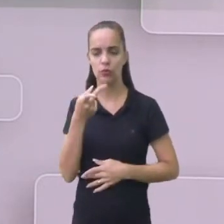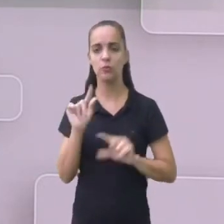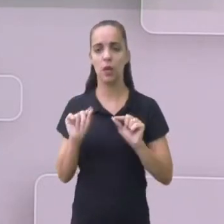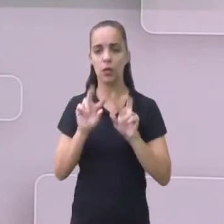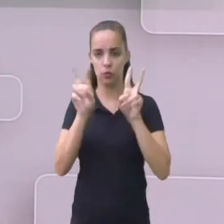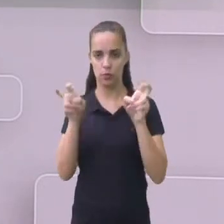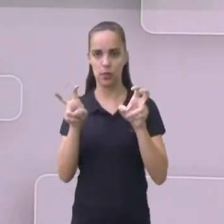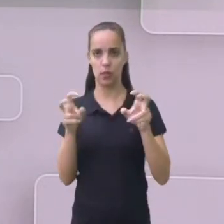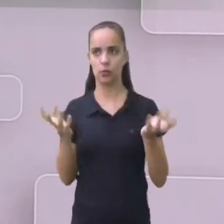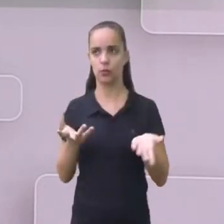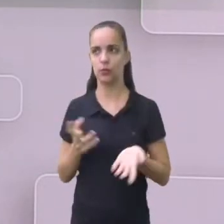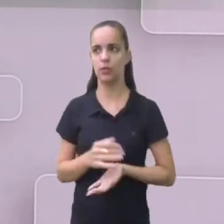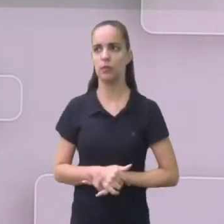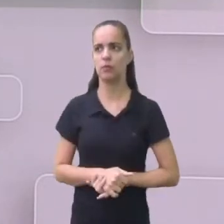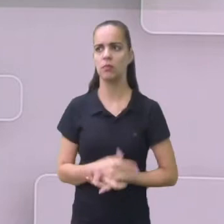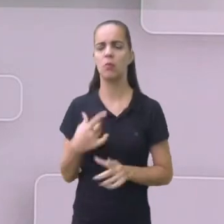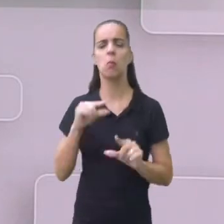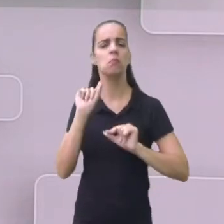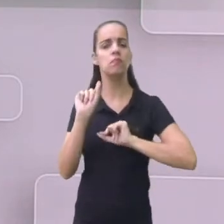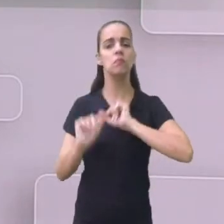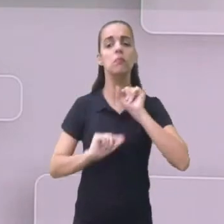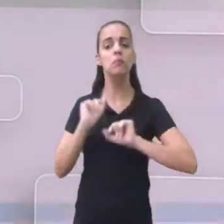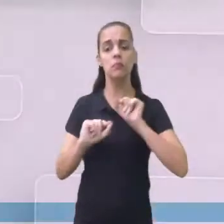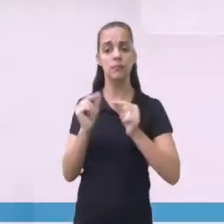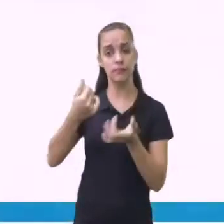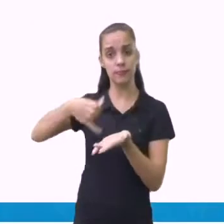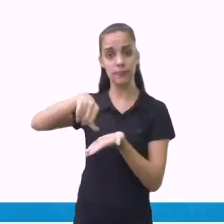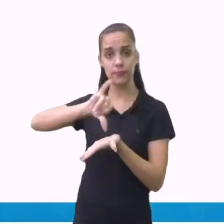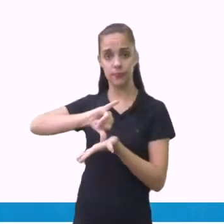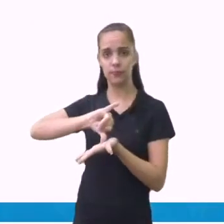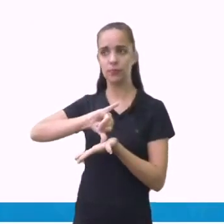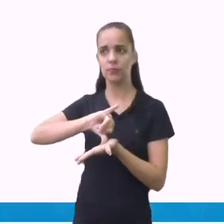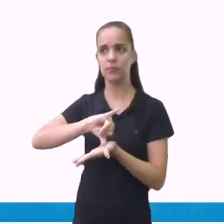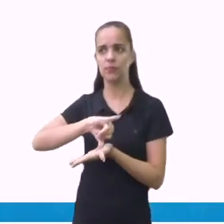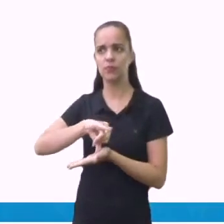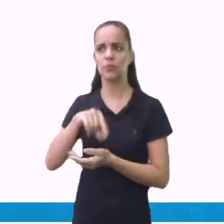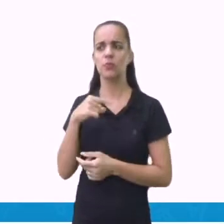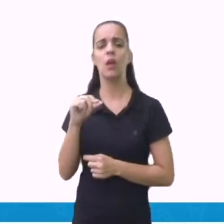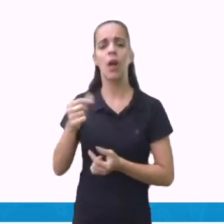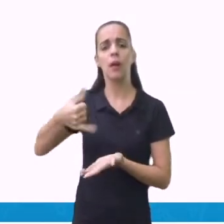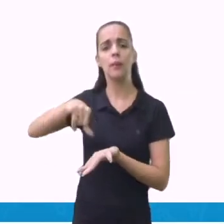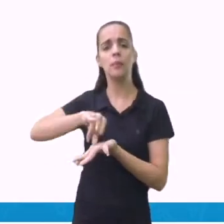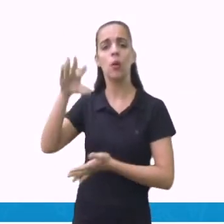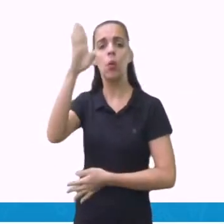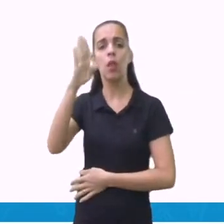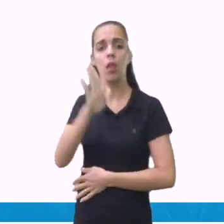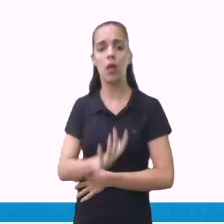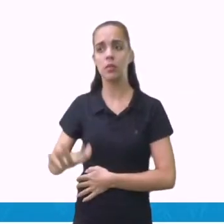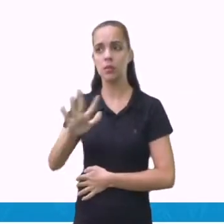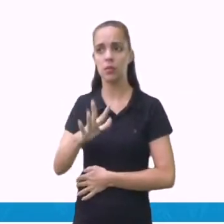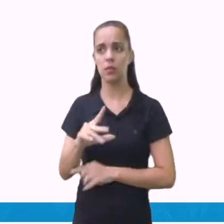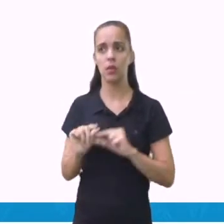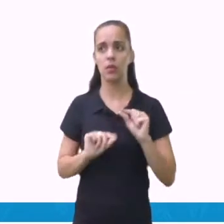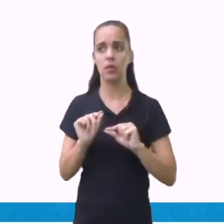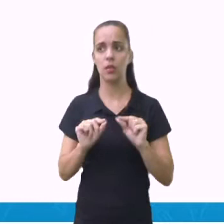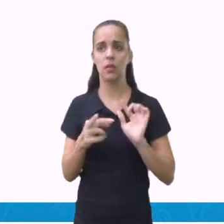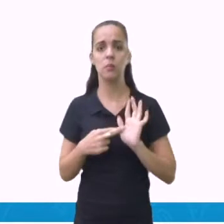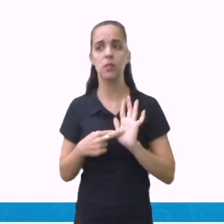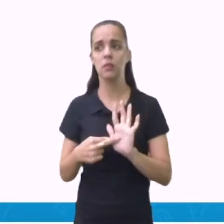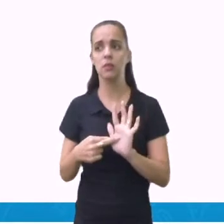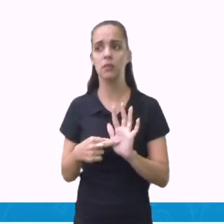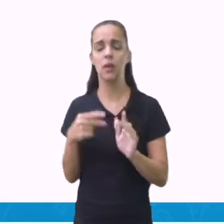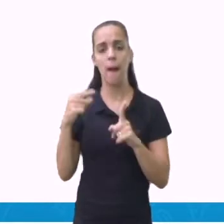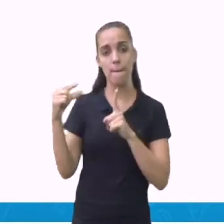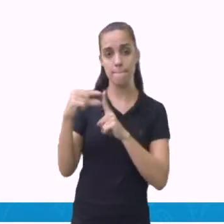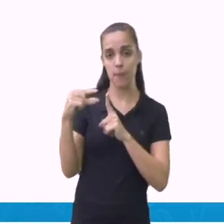isso. O que é uma capital? A capital nacional, que ela tem essa